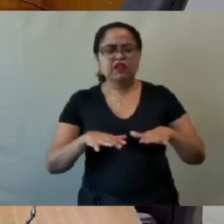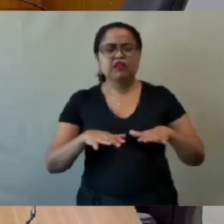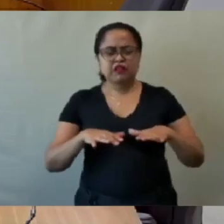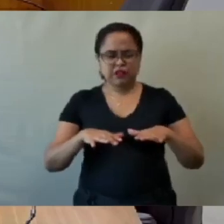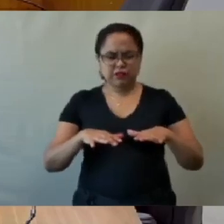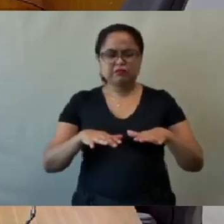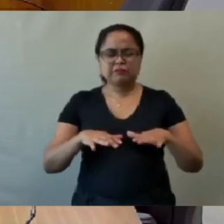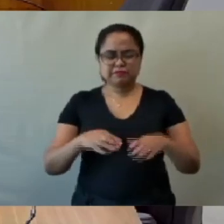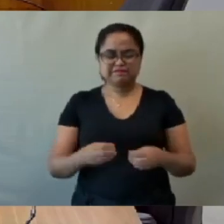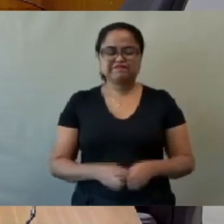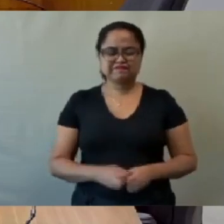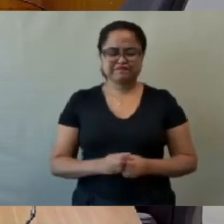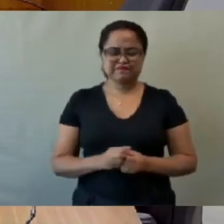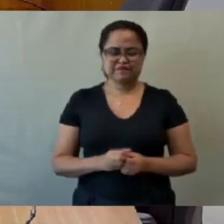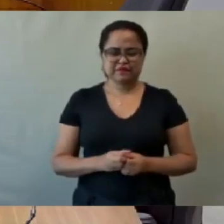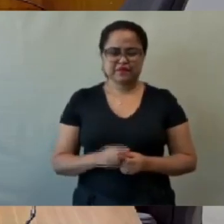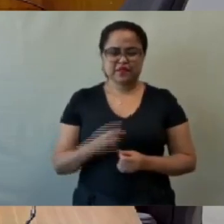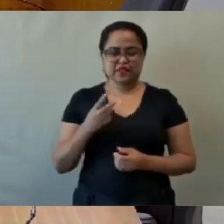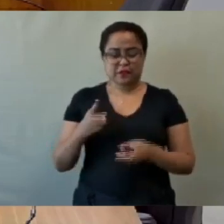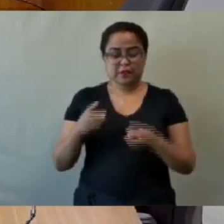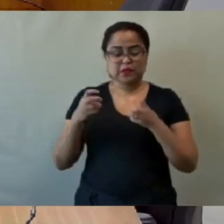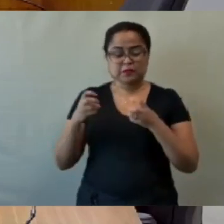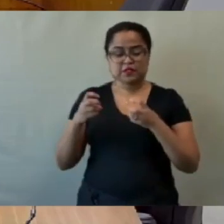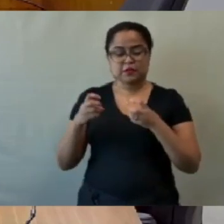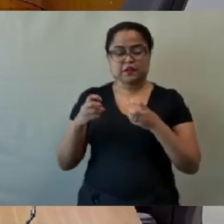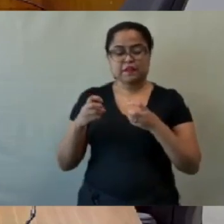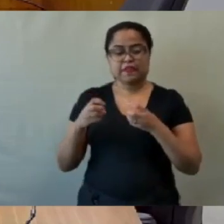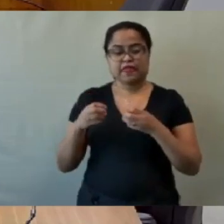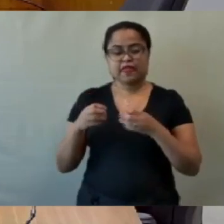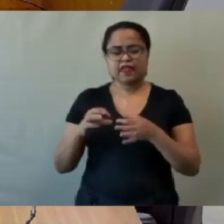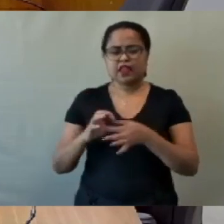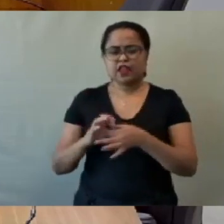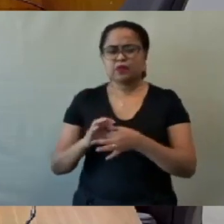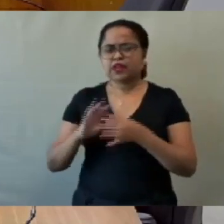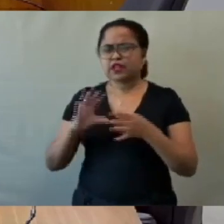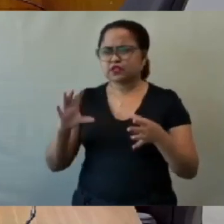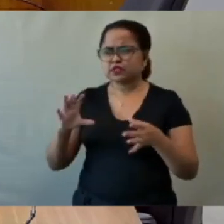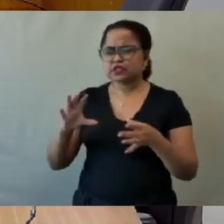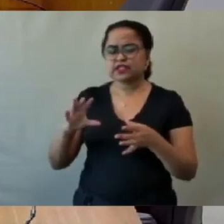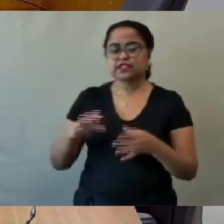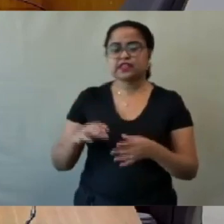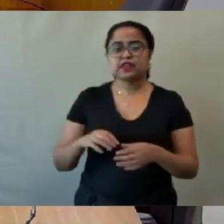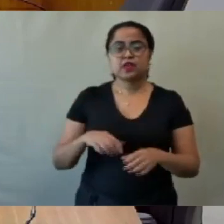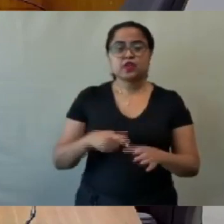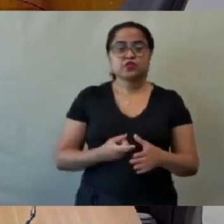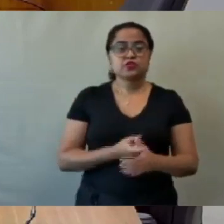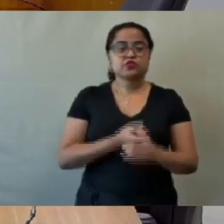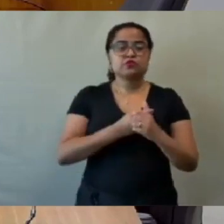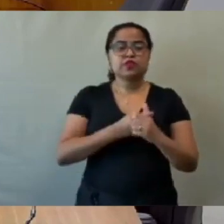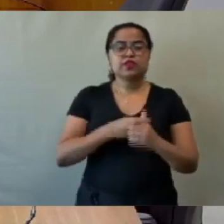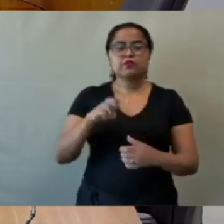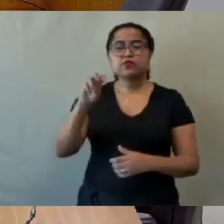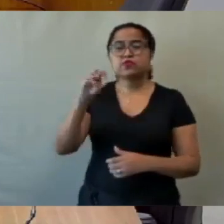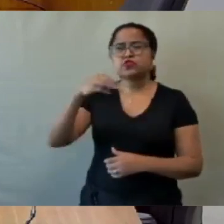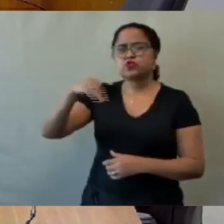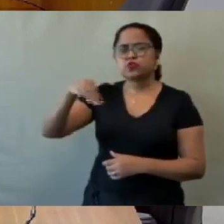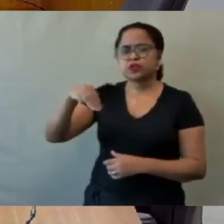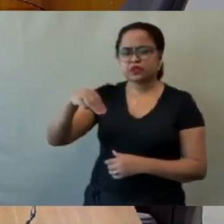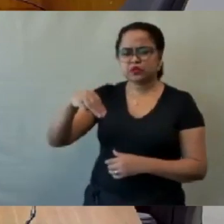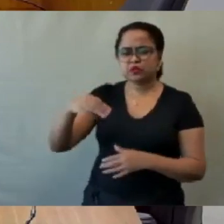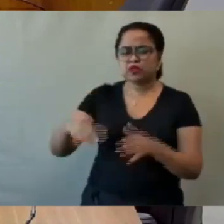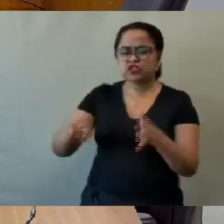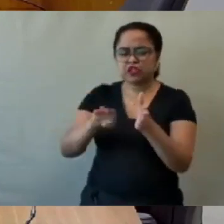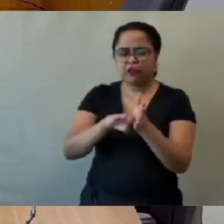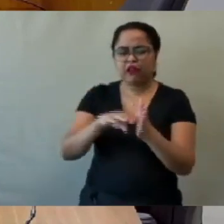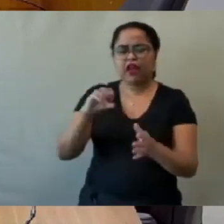viram. Eu vou pedir licença para suspender a reunião por 5 minutos, só para a gente organizar e a chegada da Isa, tá? Que